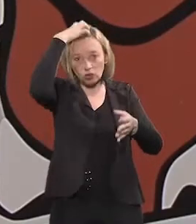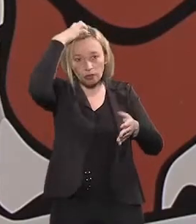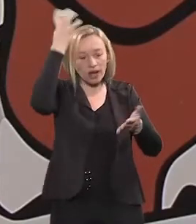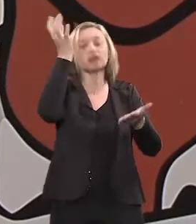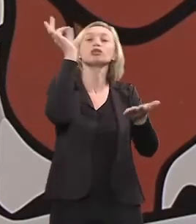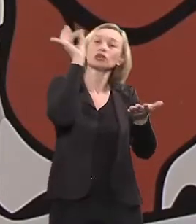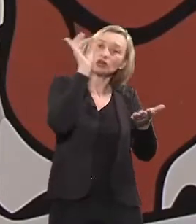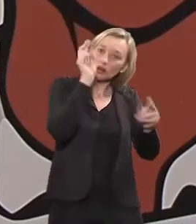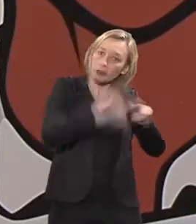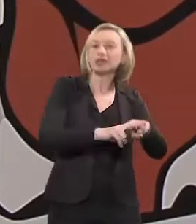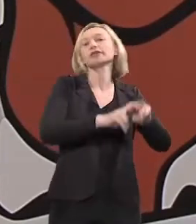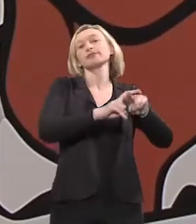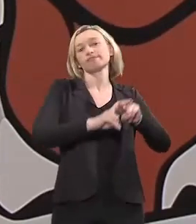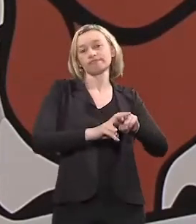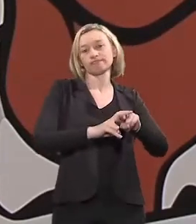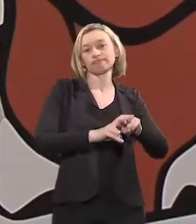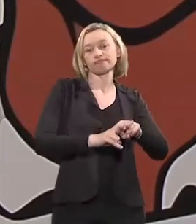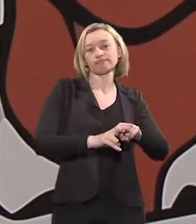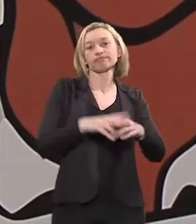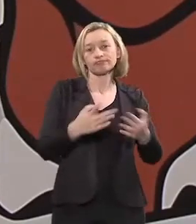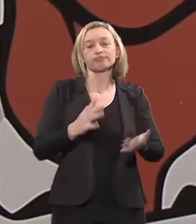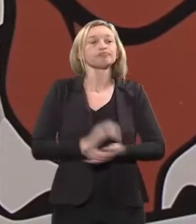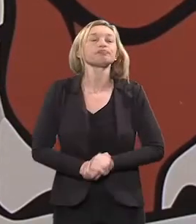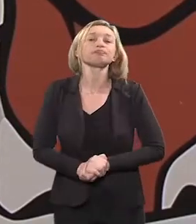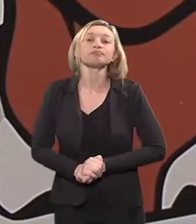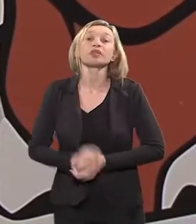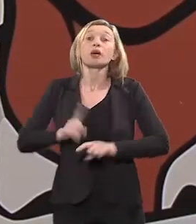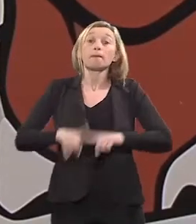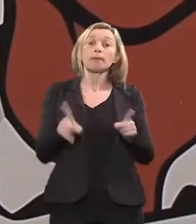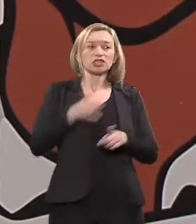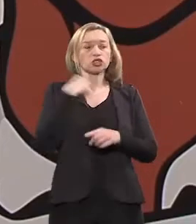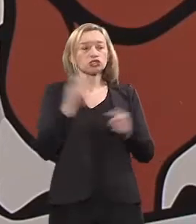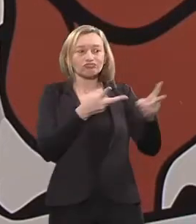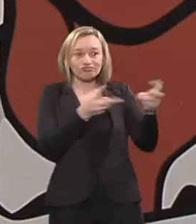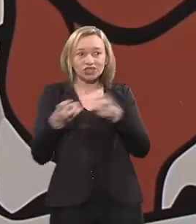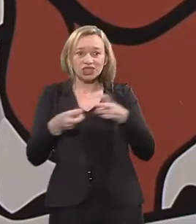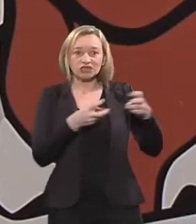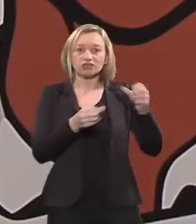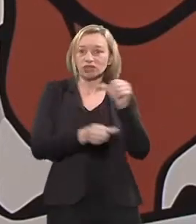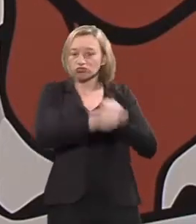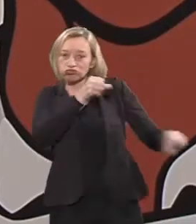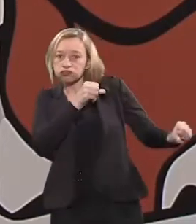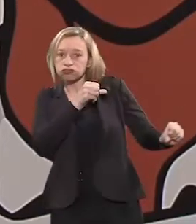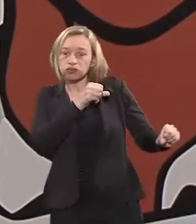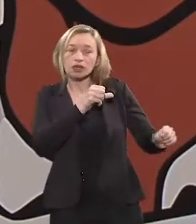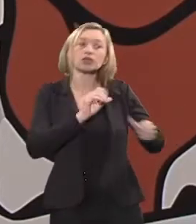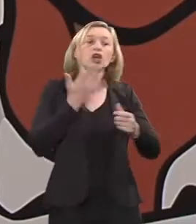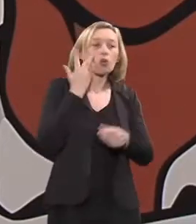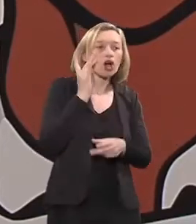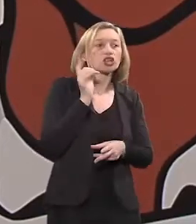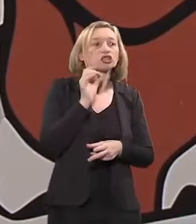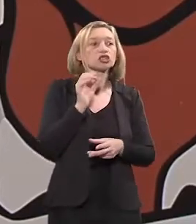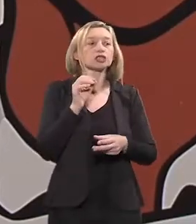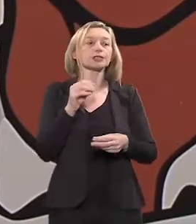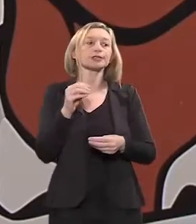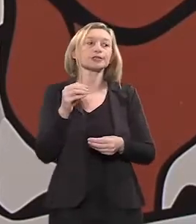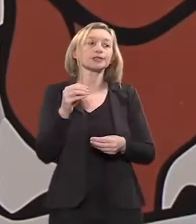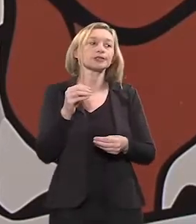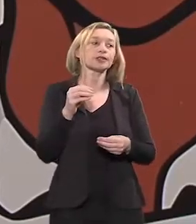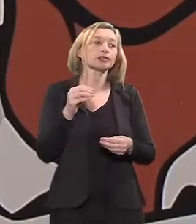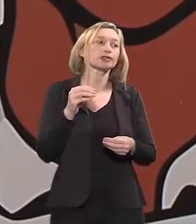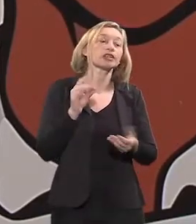se confirmada a sua culpa, ela vai cumprir a pena que lhe é cabível. Mas o que a gente observa é essa inversão. Então, acho que isso está